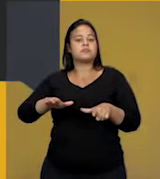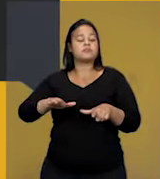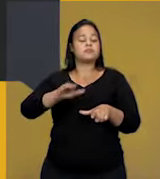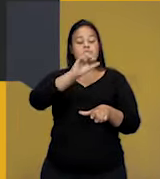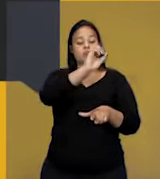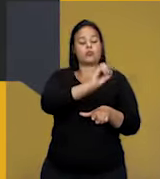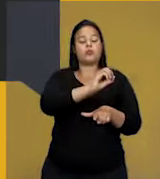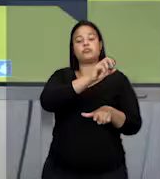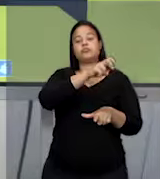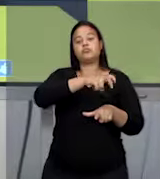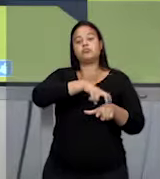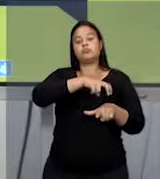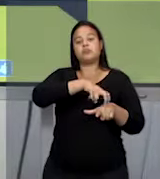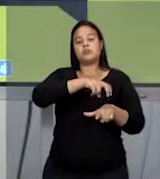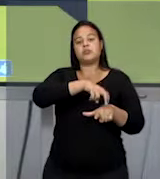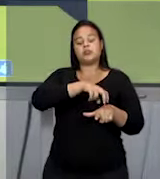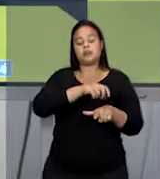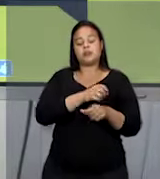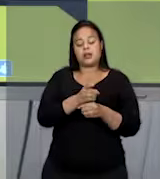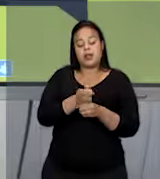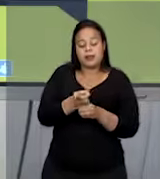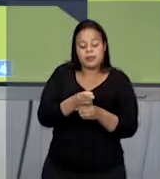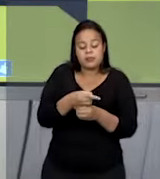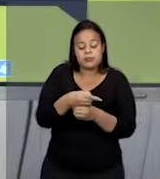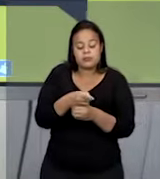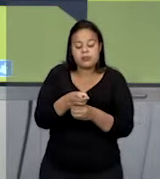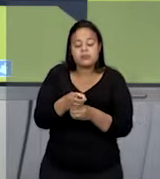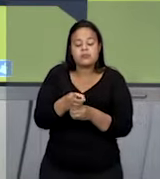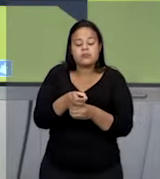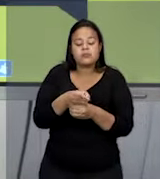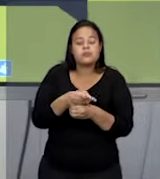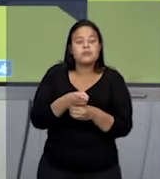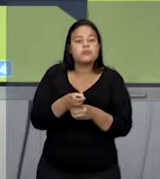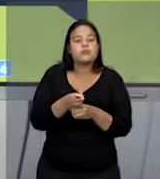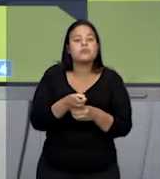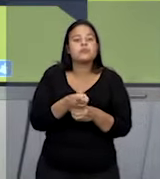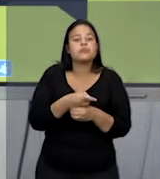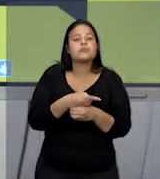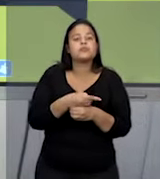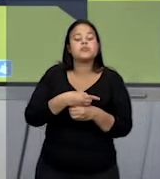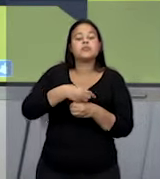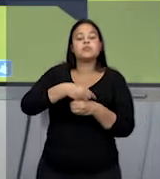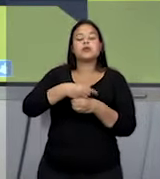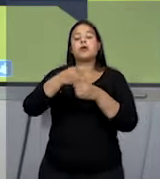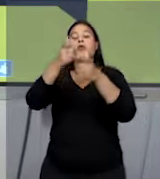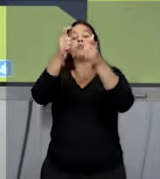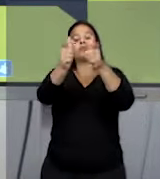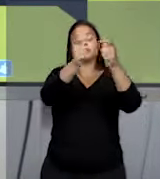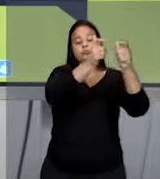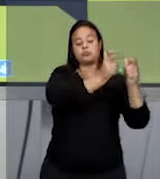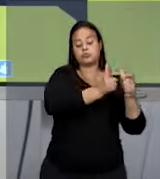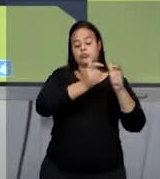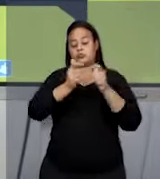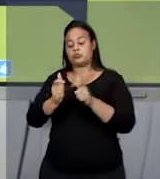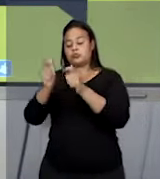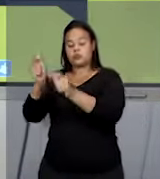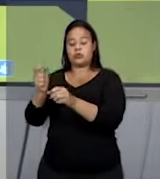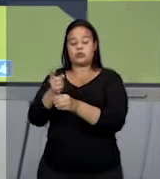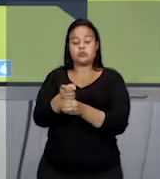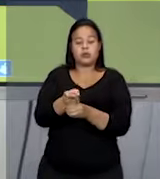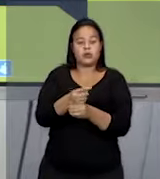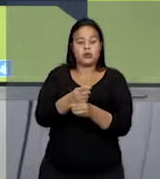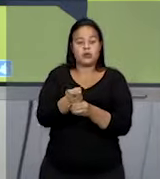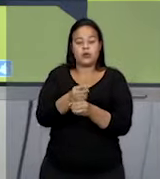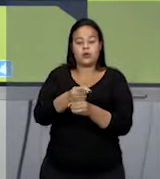manhã. E a bússola, ela traz a referência do norte, que a gente descobre